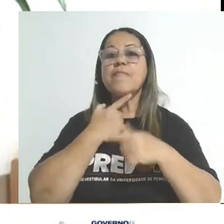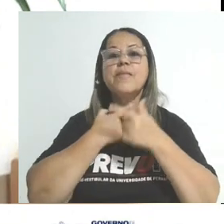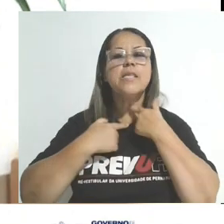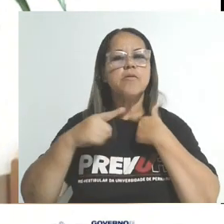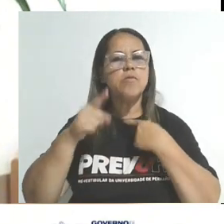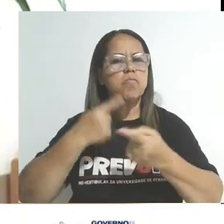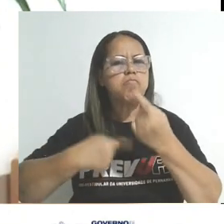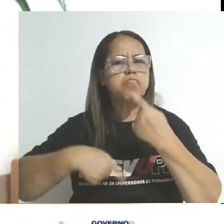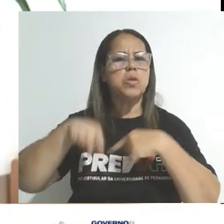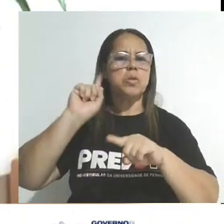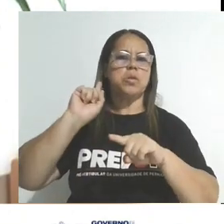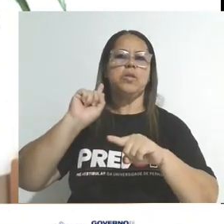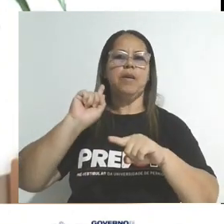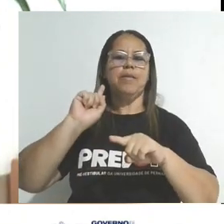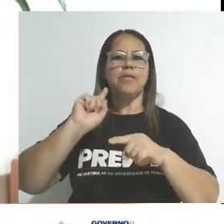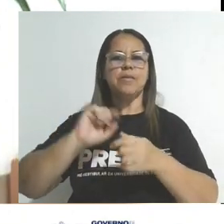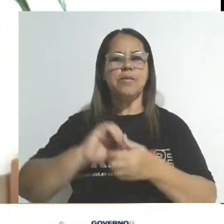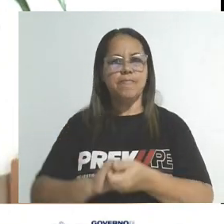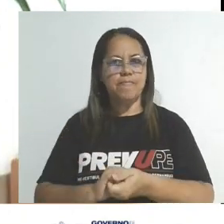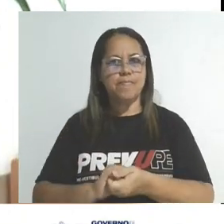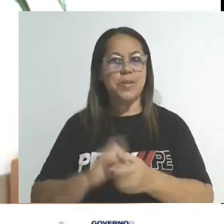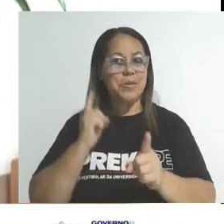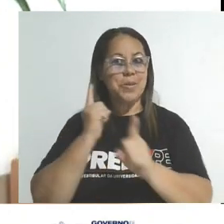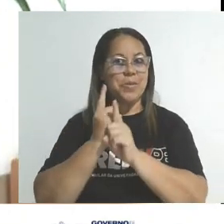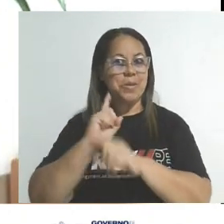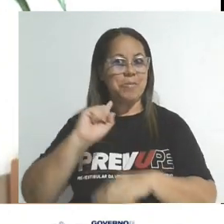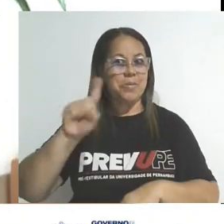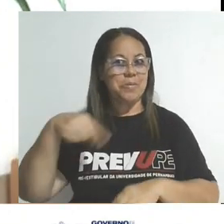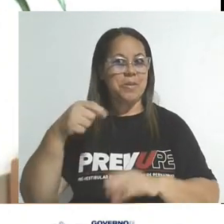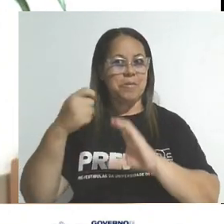Eu desejo muito sucesso inicialmente e